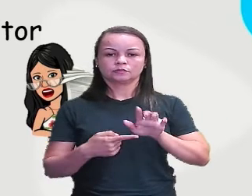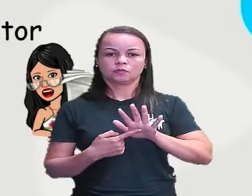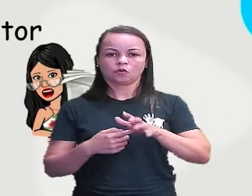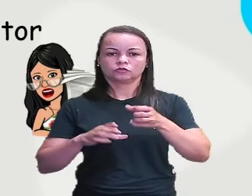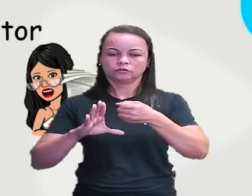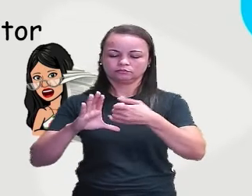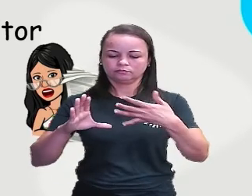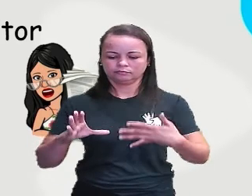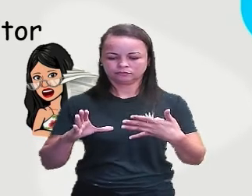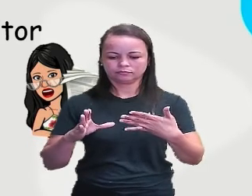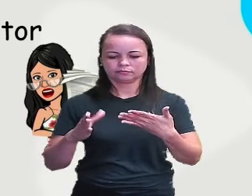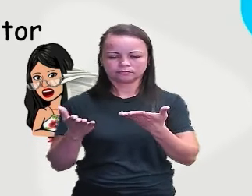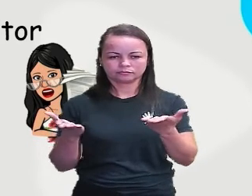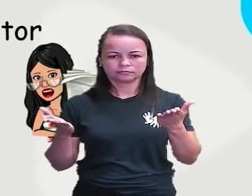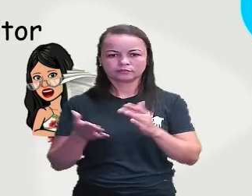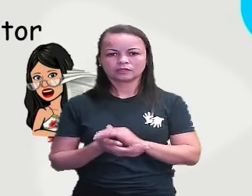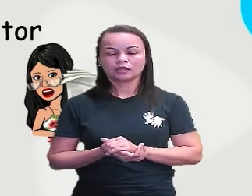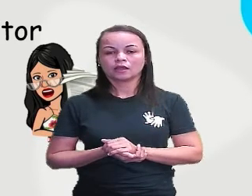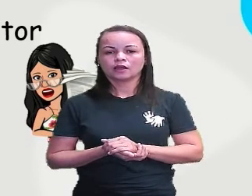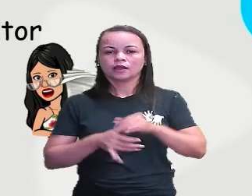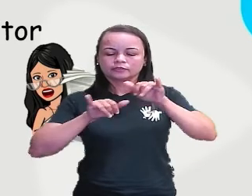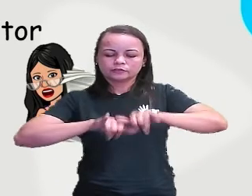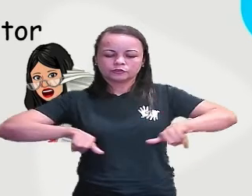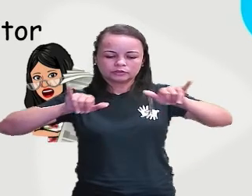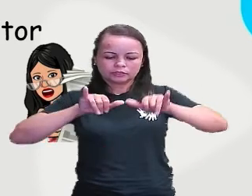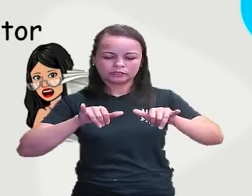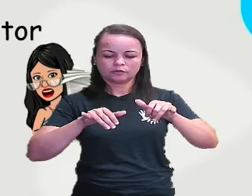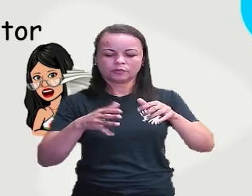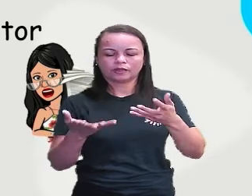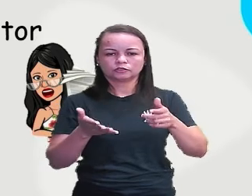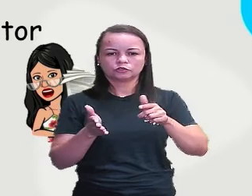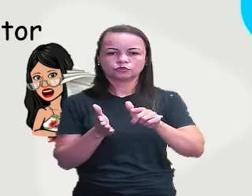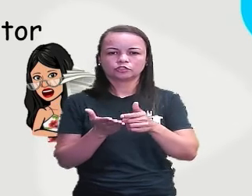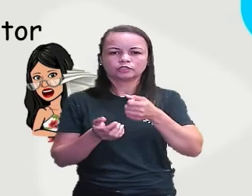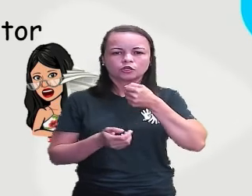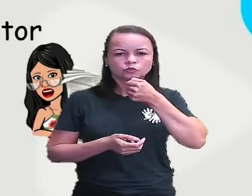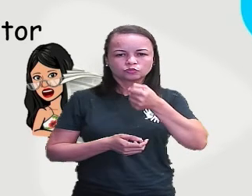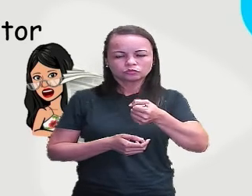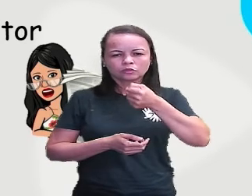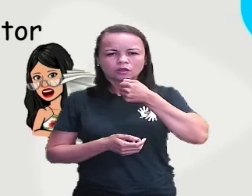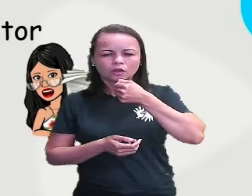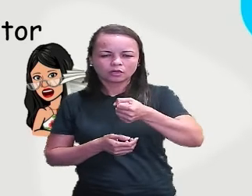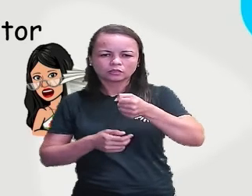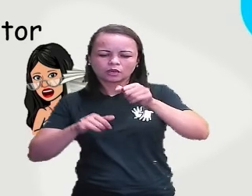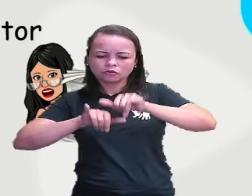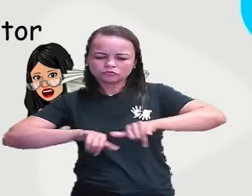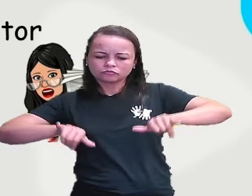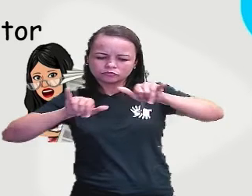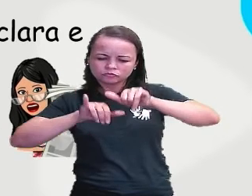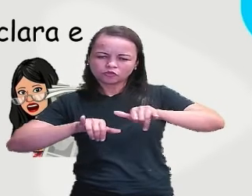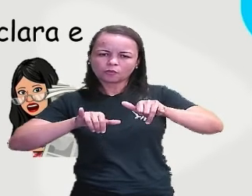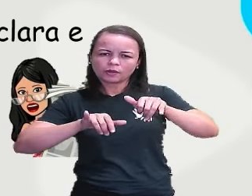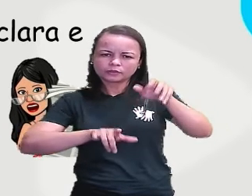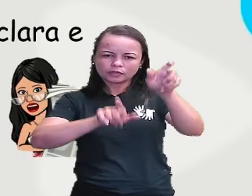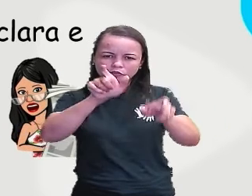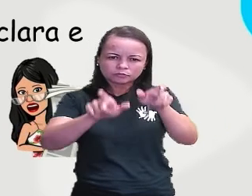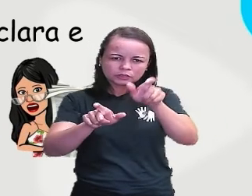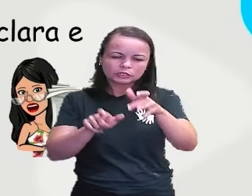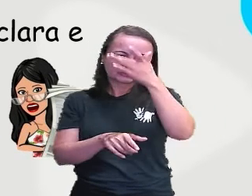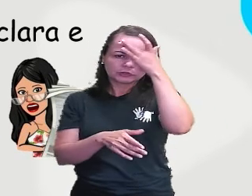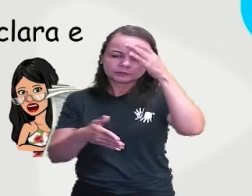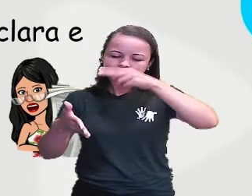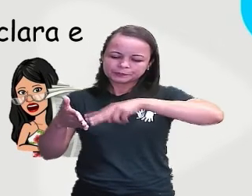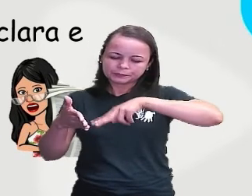características. Ó. A notícia ela faz parte do gênero jornalístico. Tem a função de informar o leitor.